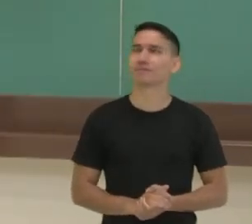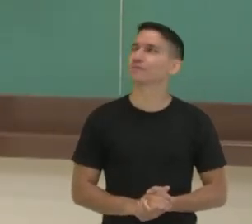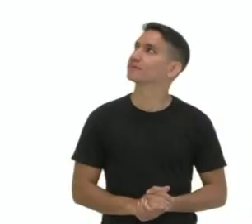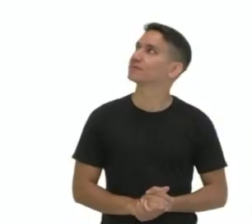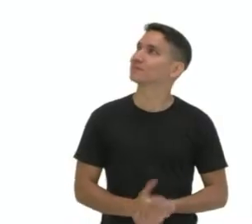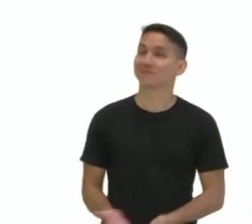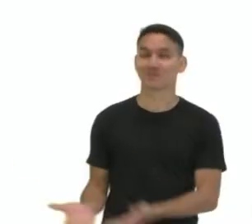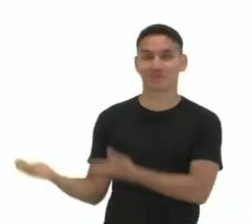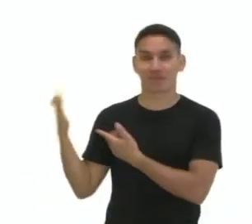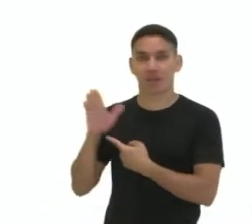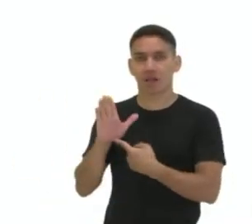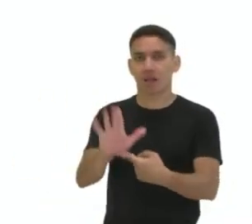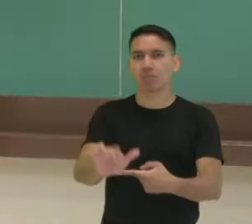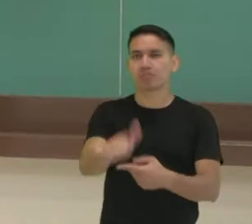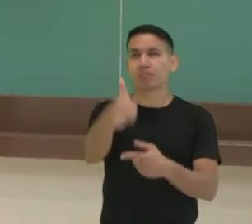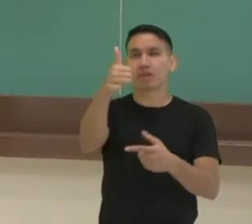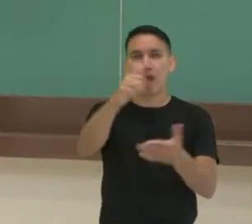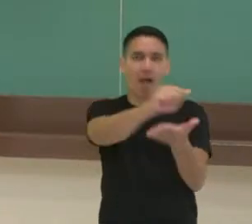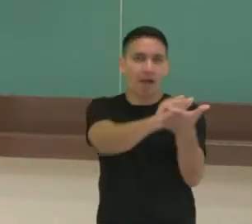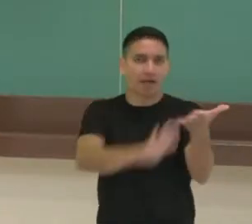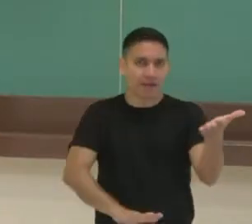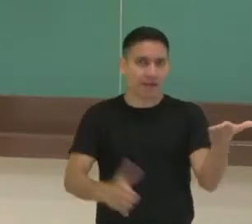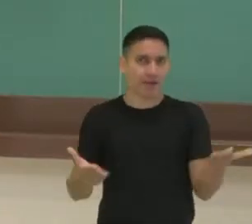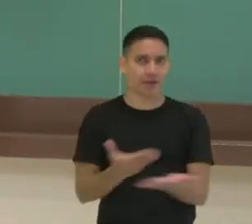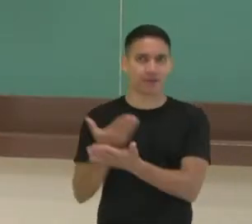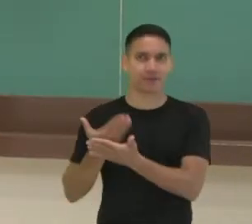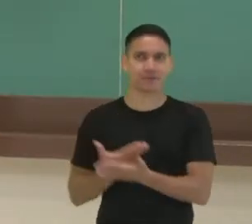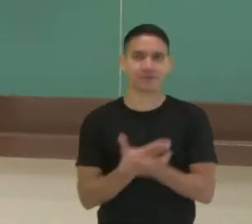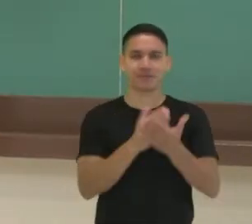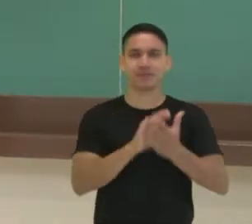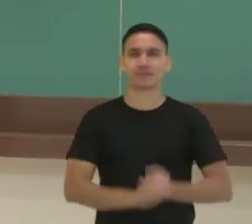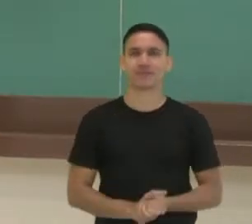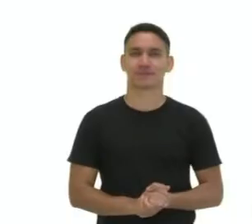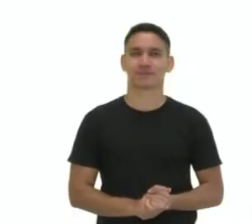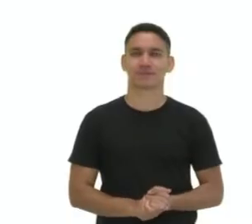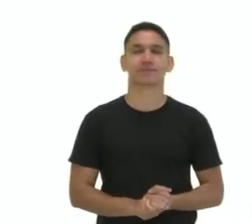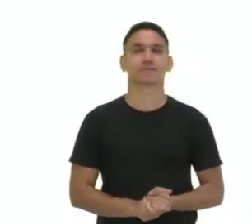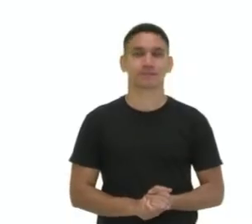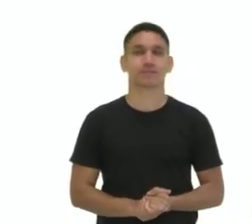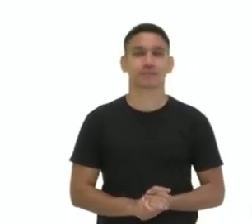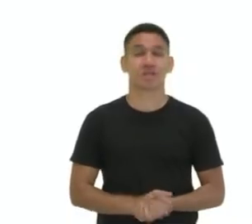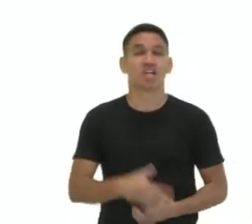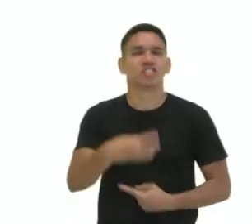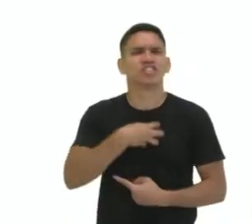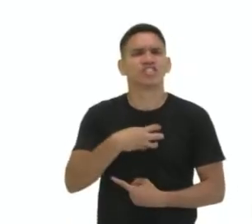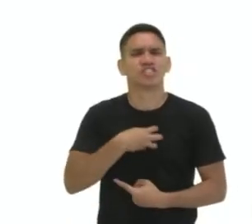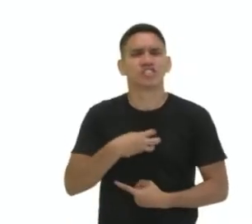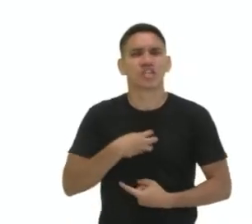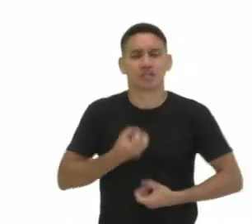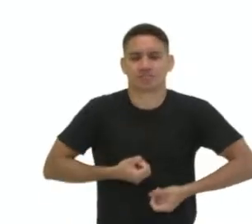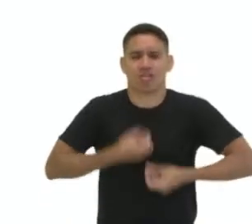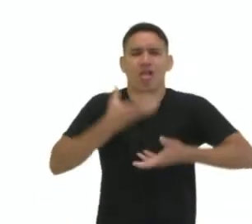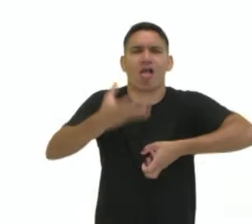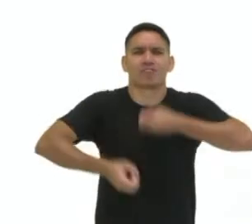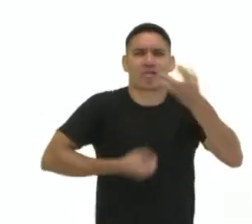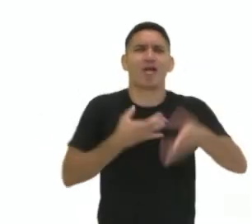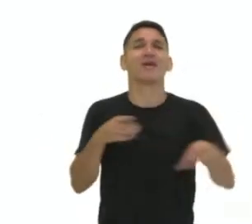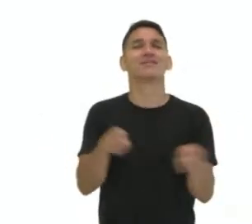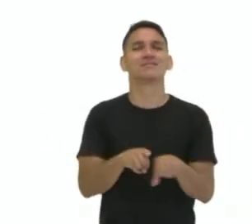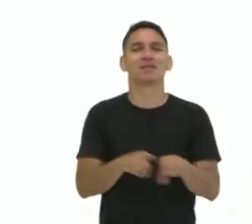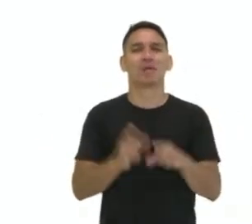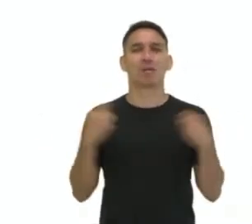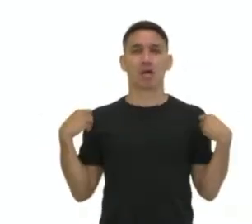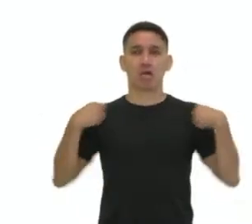E nós vamos agora para a nossa primeira atividade dessa aula, tá? O modo de falar e de vestir